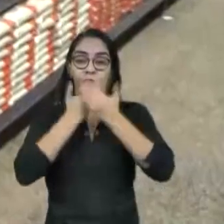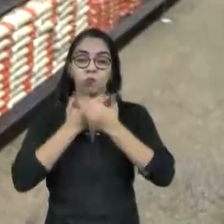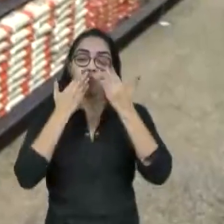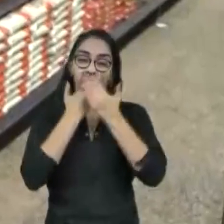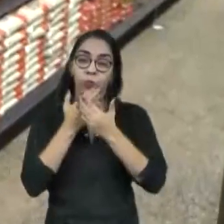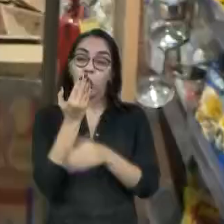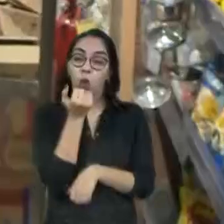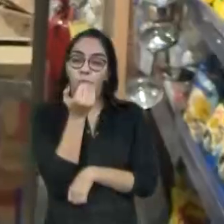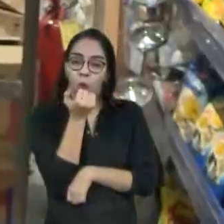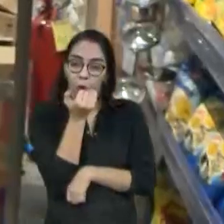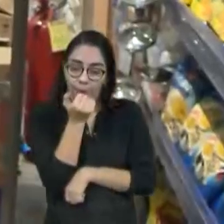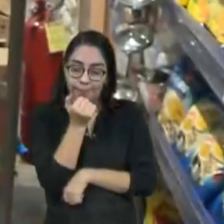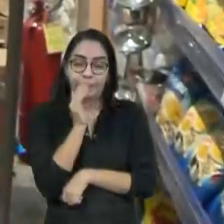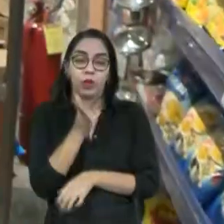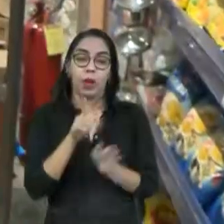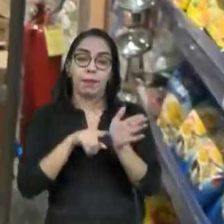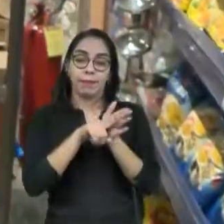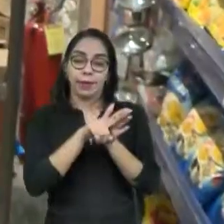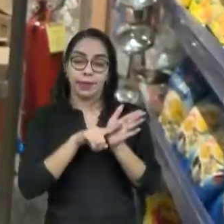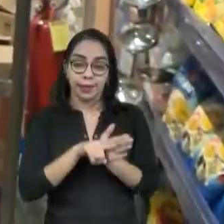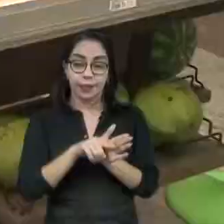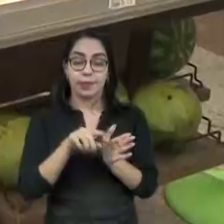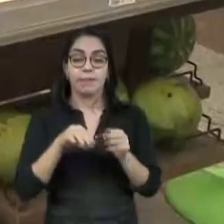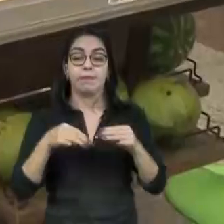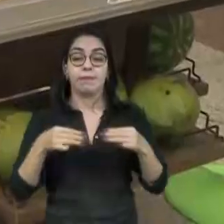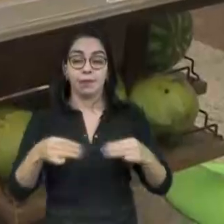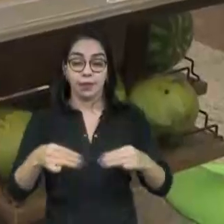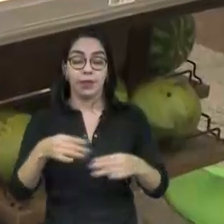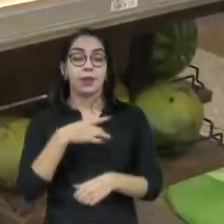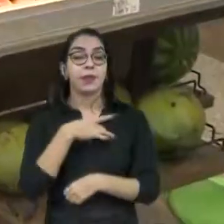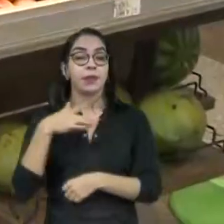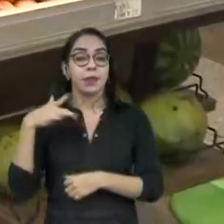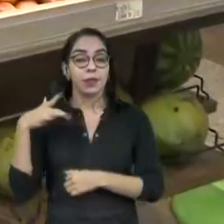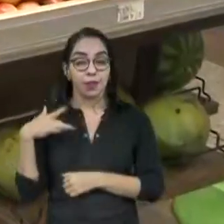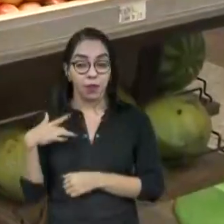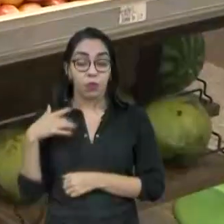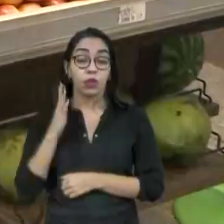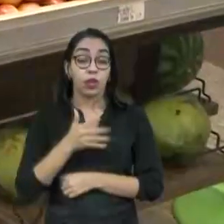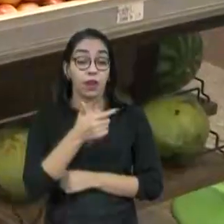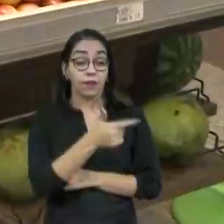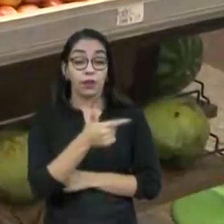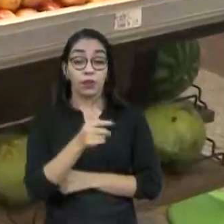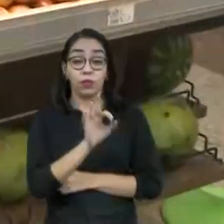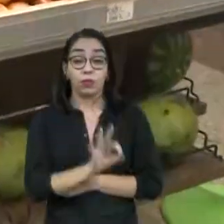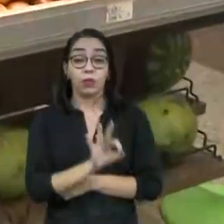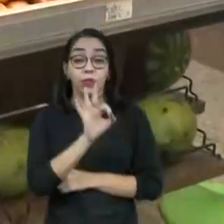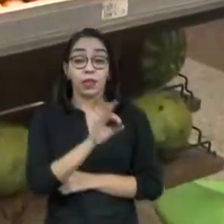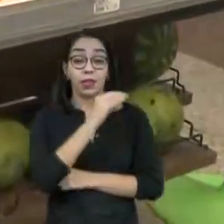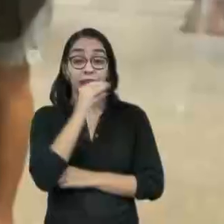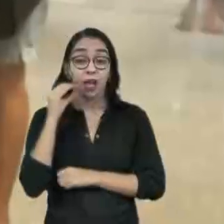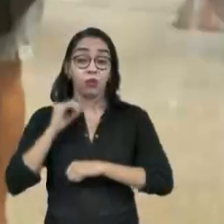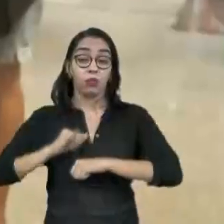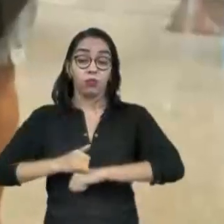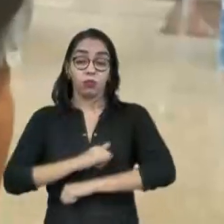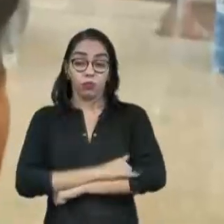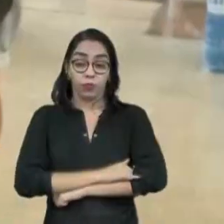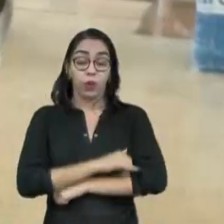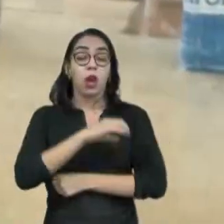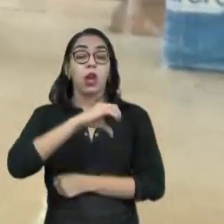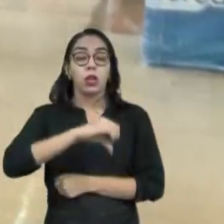uma pesquisa realizada pelo Ministério da Saúde 22% dos brasileiros adultos estão obesos e